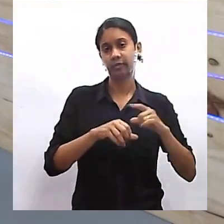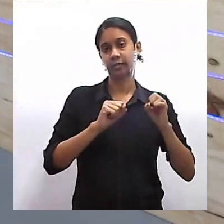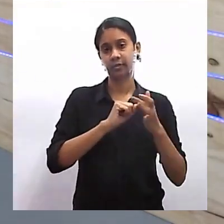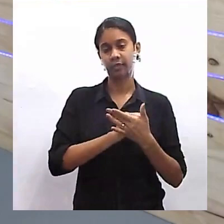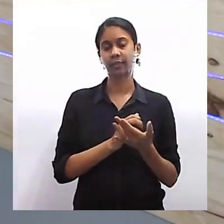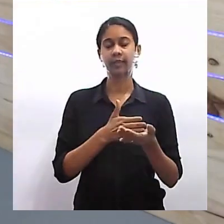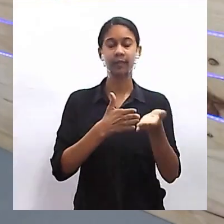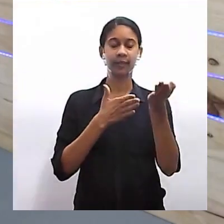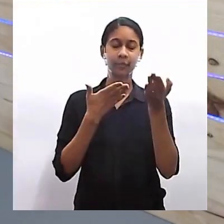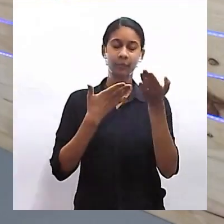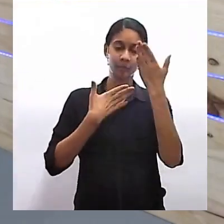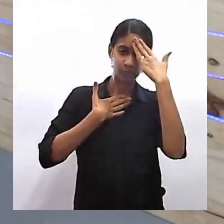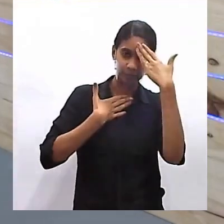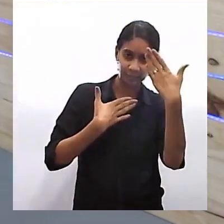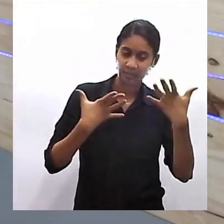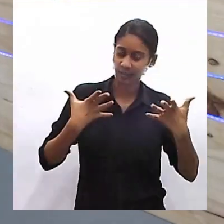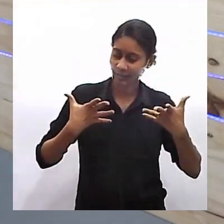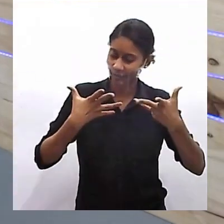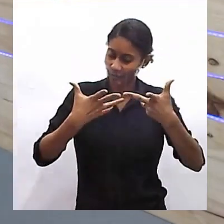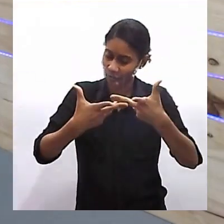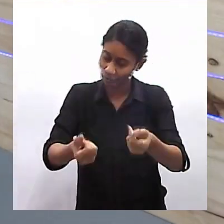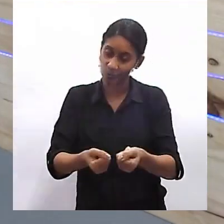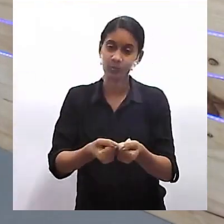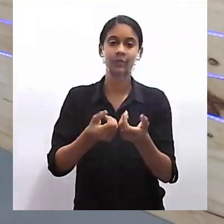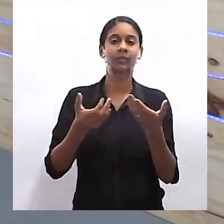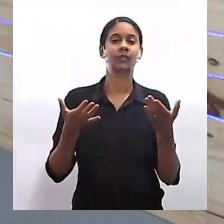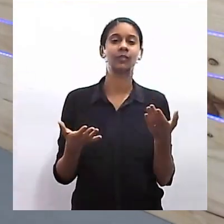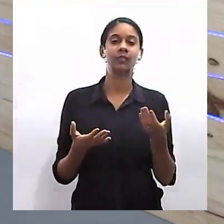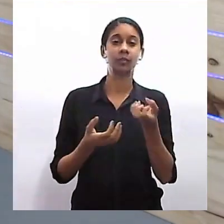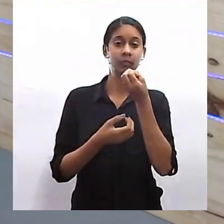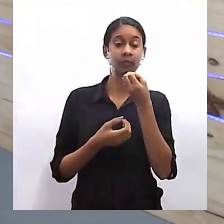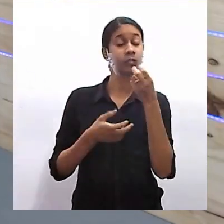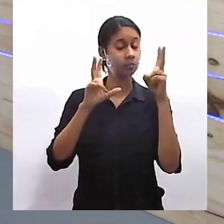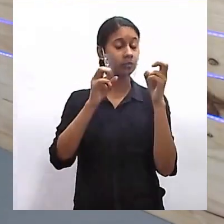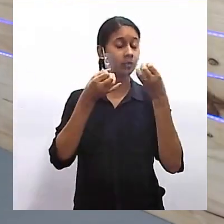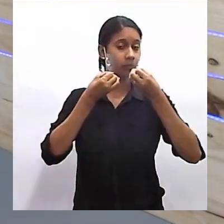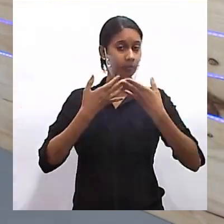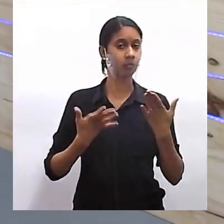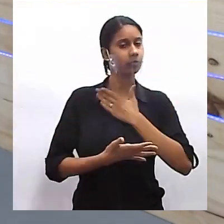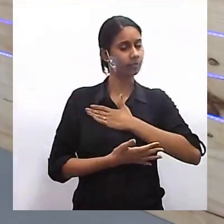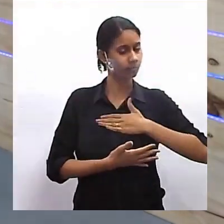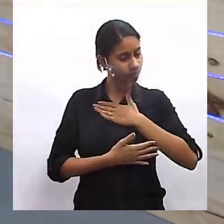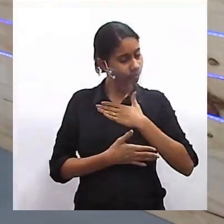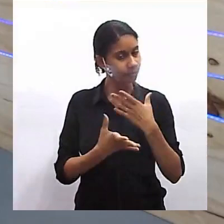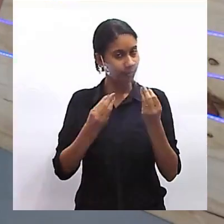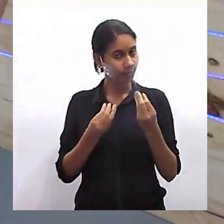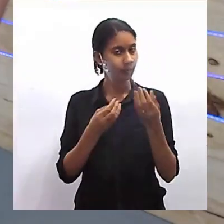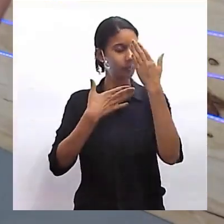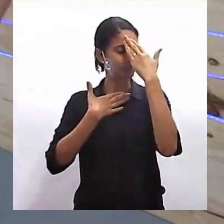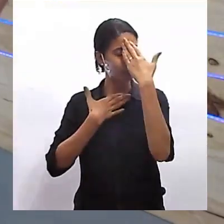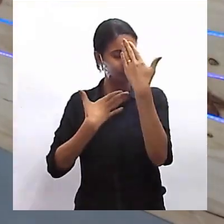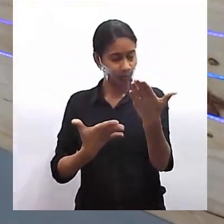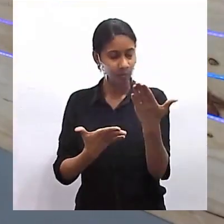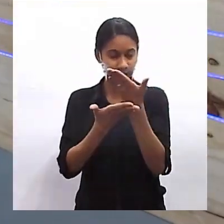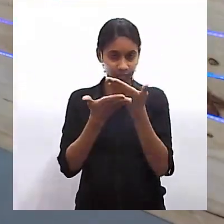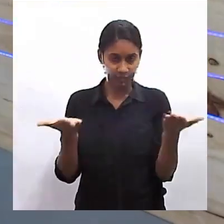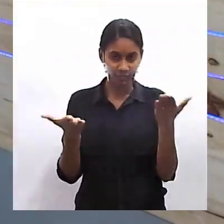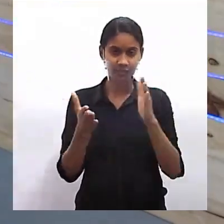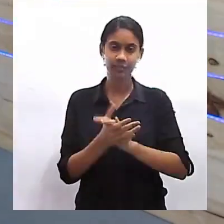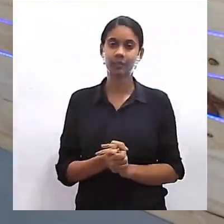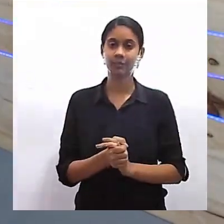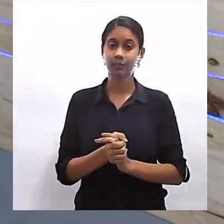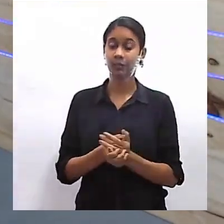aí. Obrigado a todos os alunos e ouvintes aí. Tema muito bom. Gostei bastante. Muito obrigado, pessoal. Obrigado, Jorge,